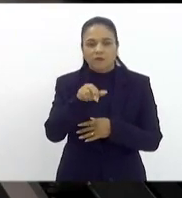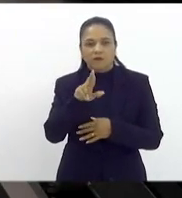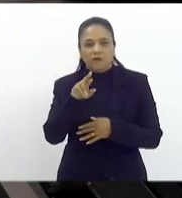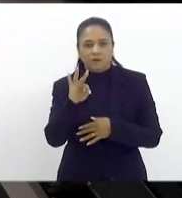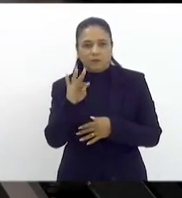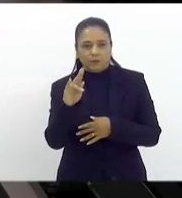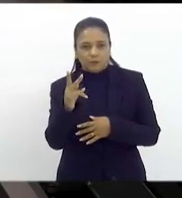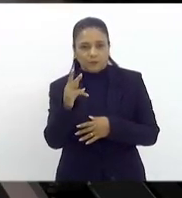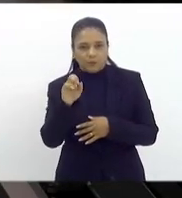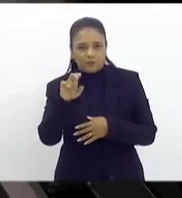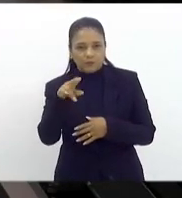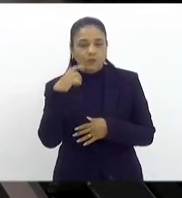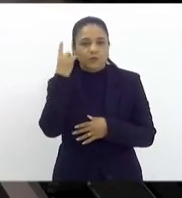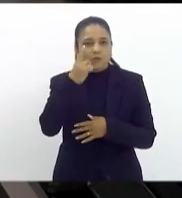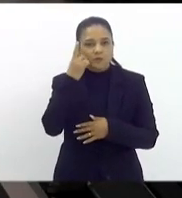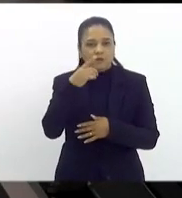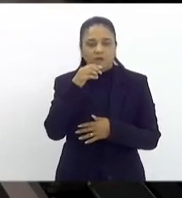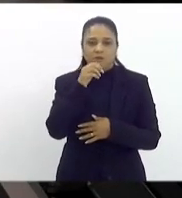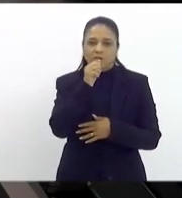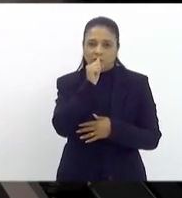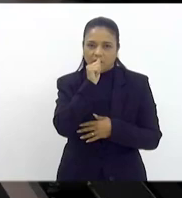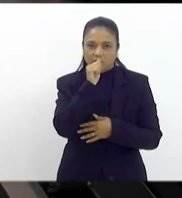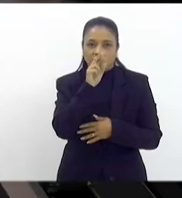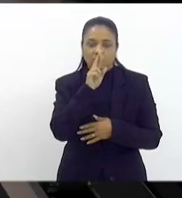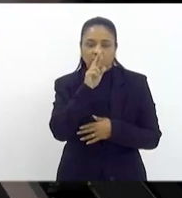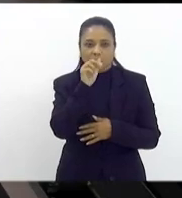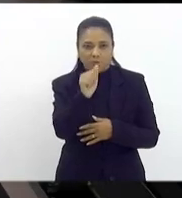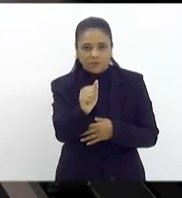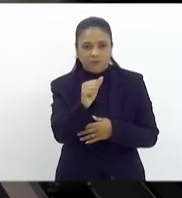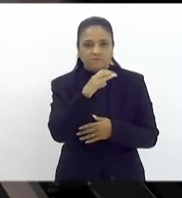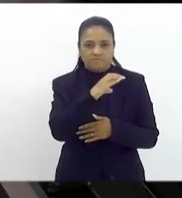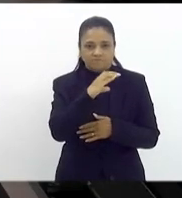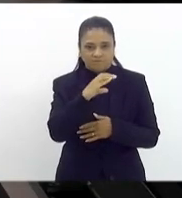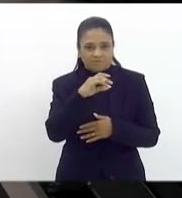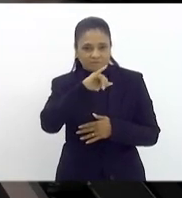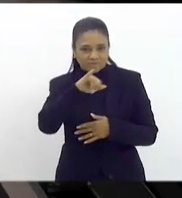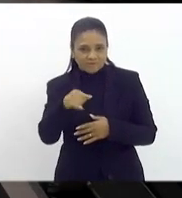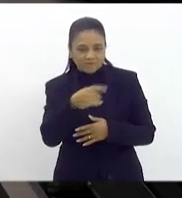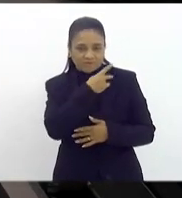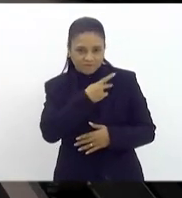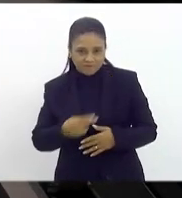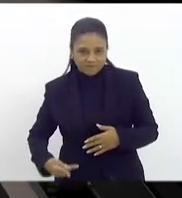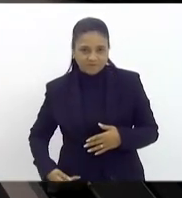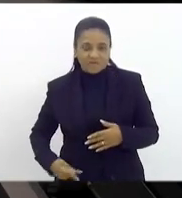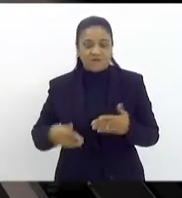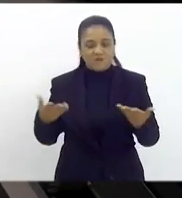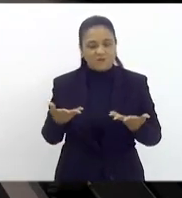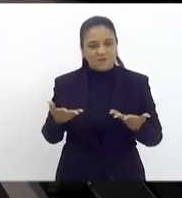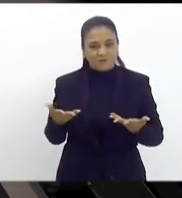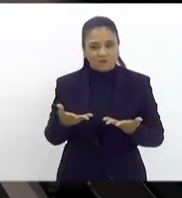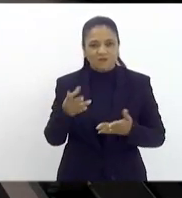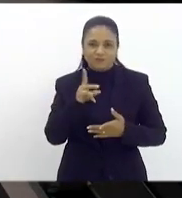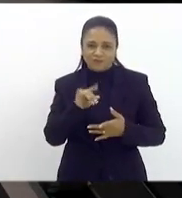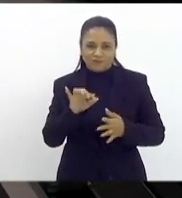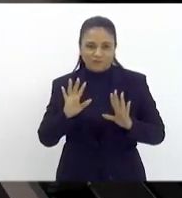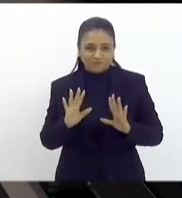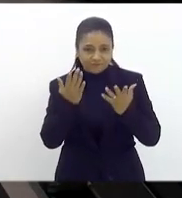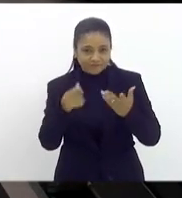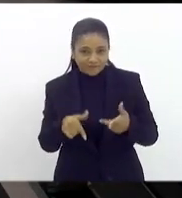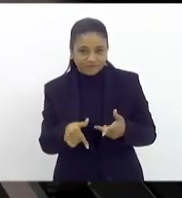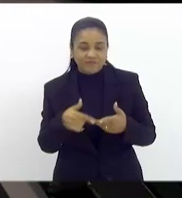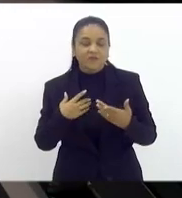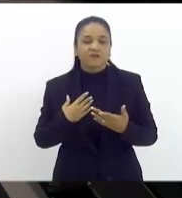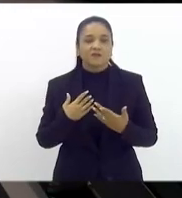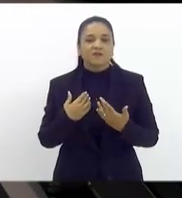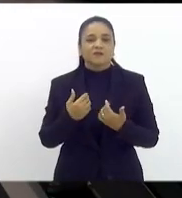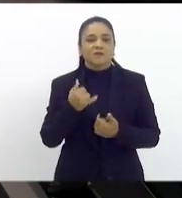Monteiro, deputado Rodrigo Amorim, nosso presidente da CCJ, que veio nos abrilhantar nessa data de hoje, nosso também